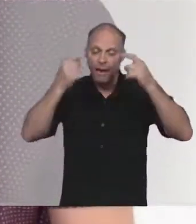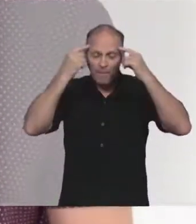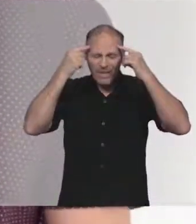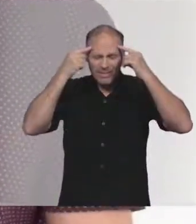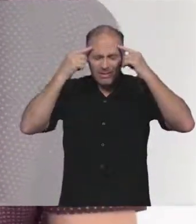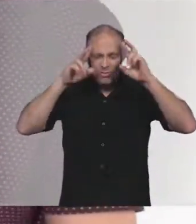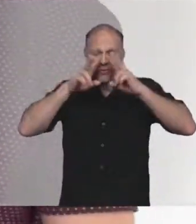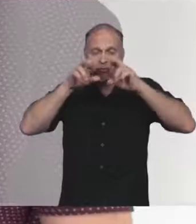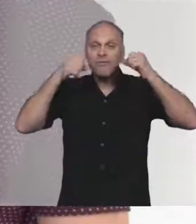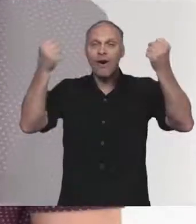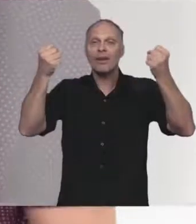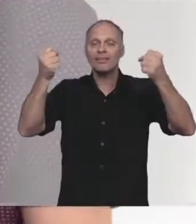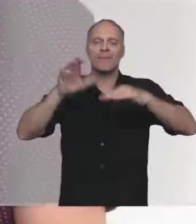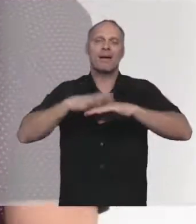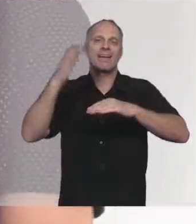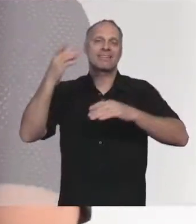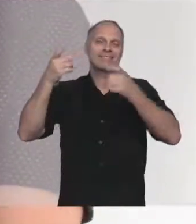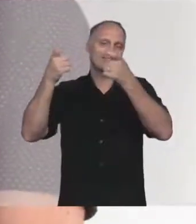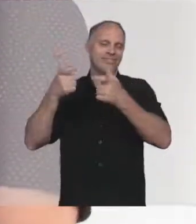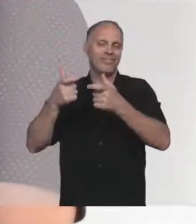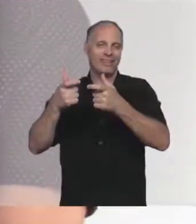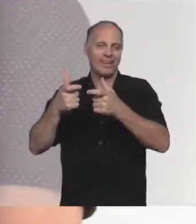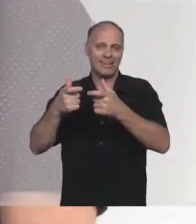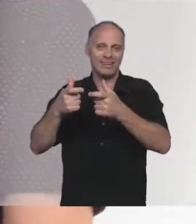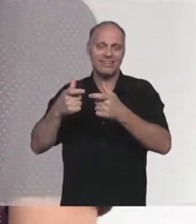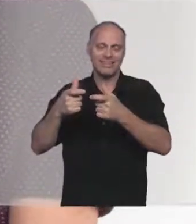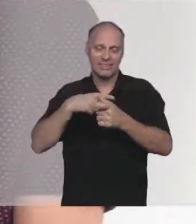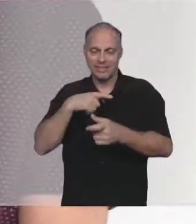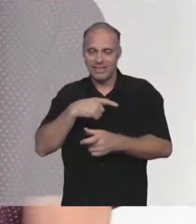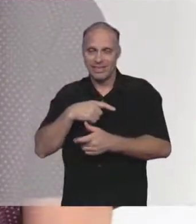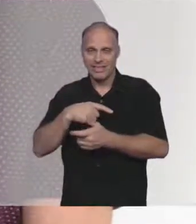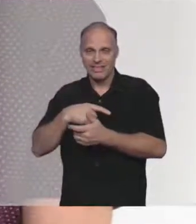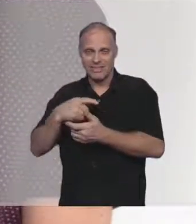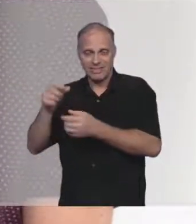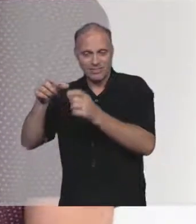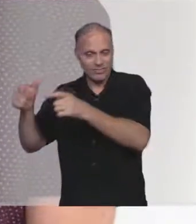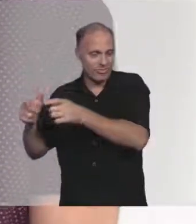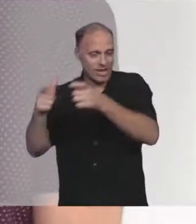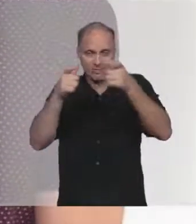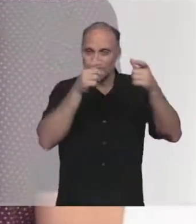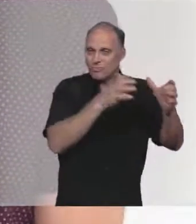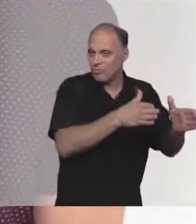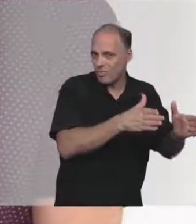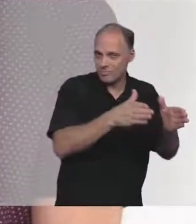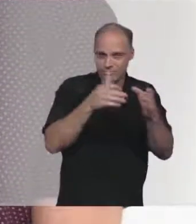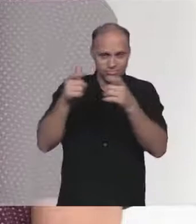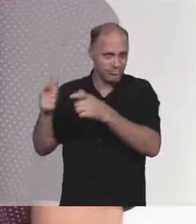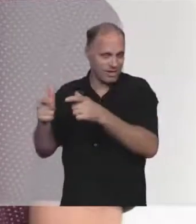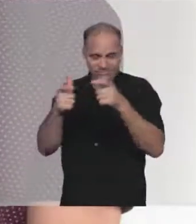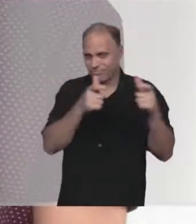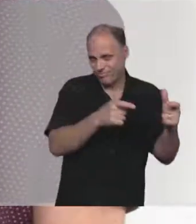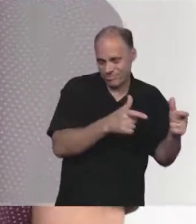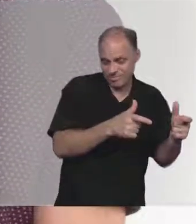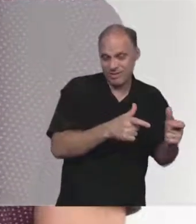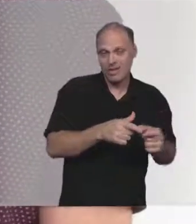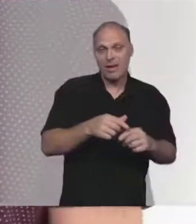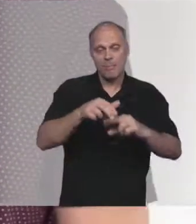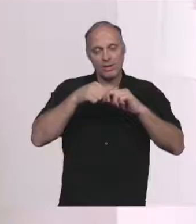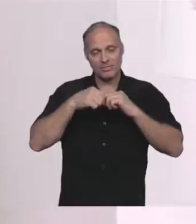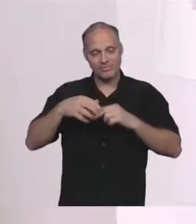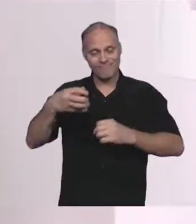se o pensamento fosse para esse vão que há entre um e outro, né? Então, nesse